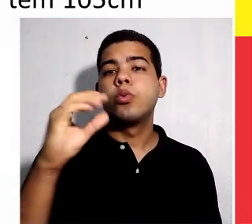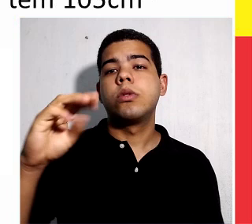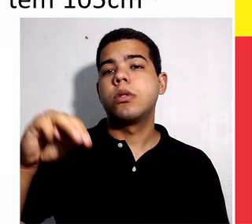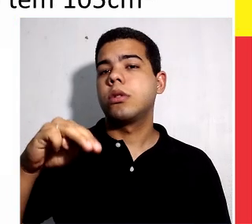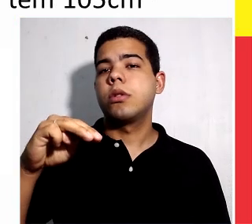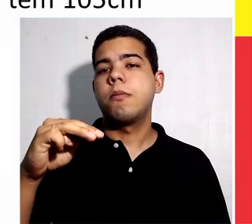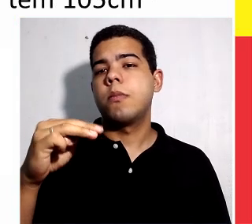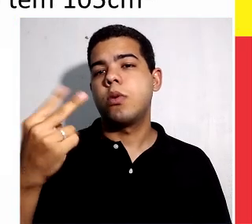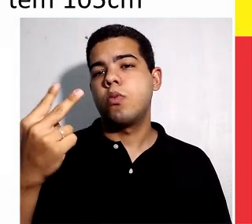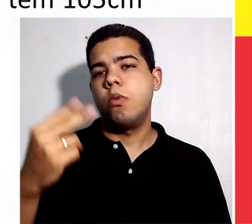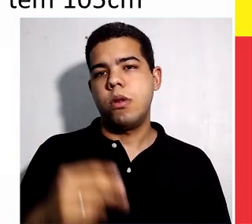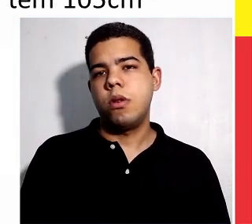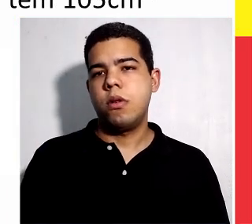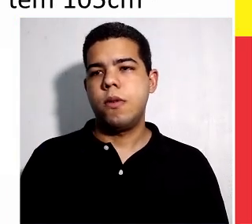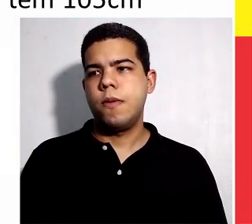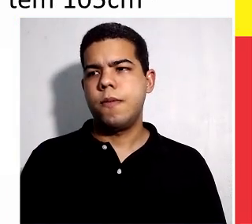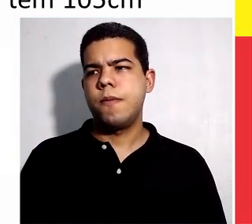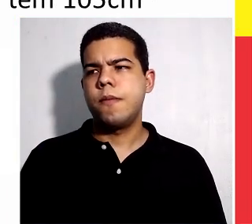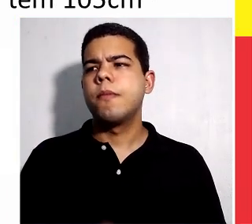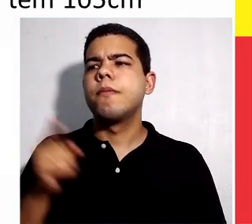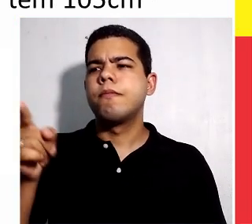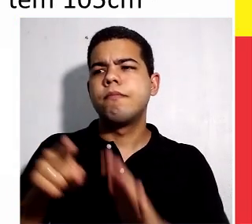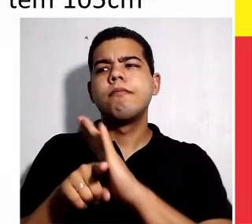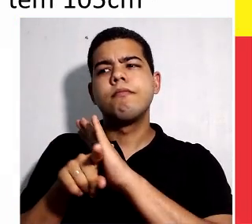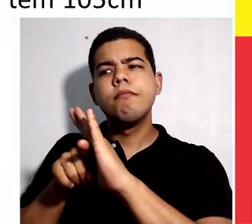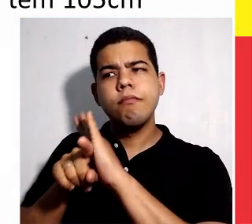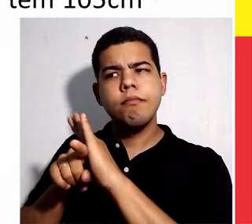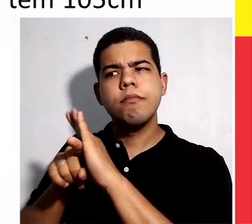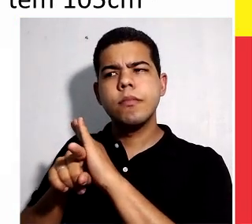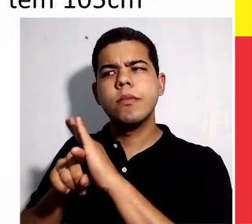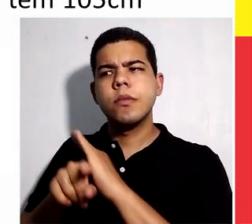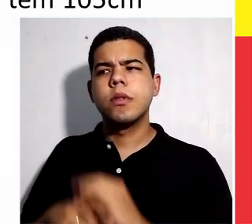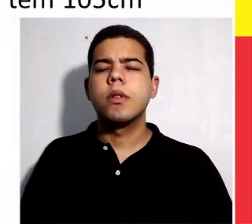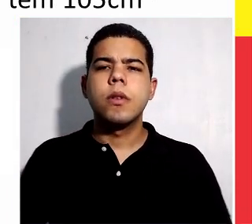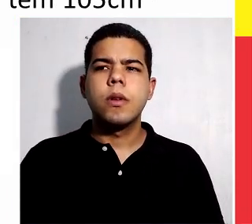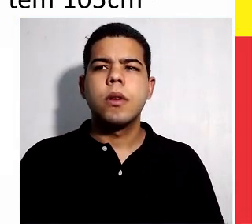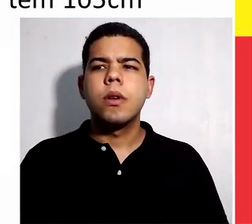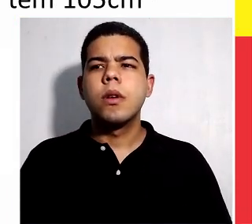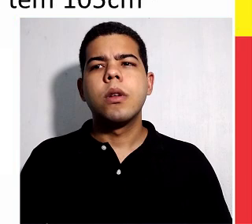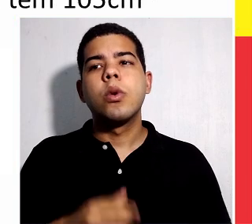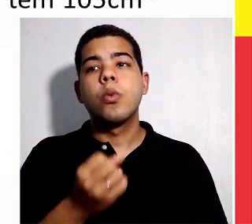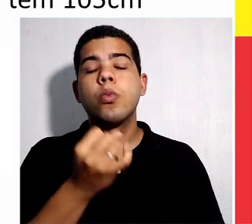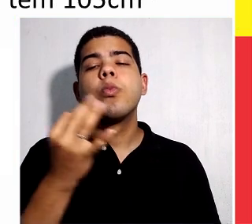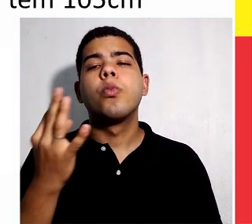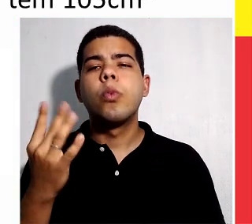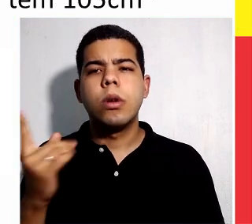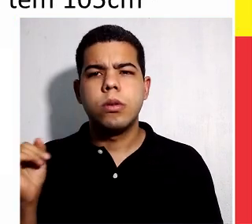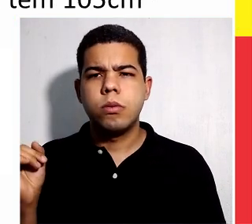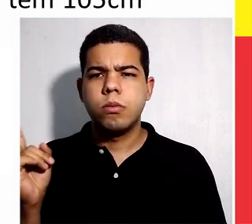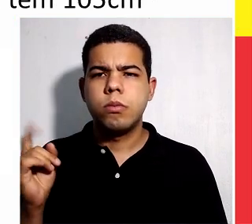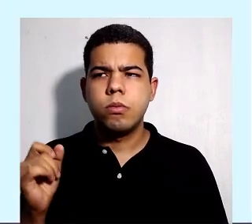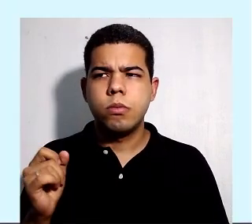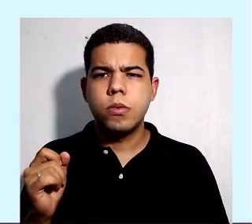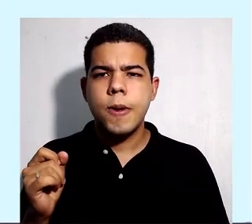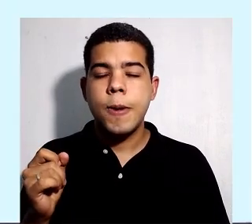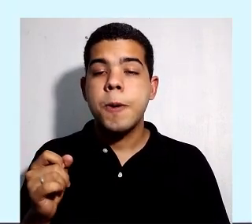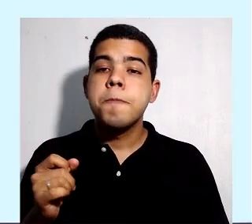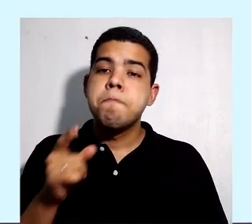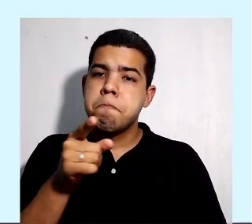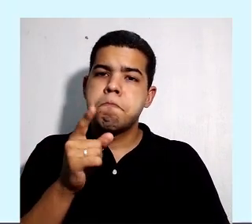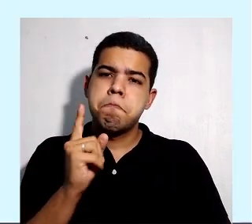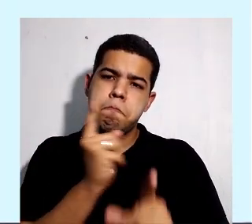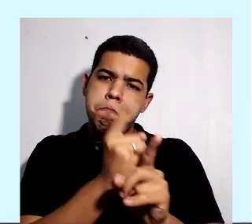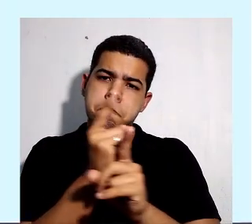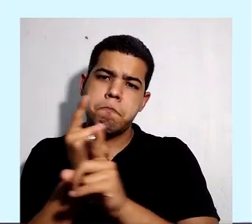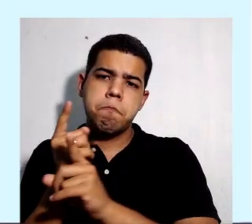centímetro quadrado. Perfeito. Então, você vai ter que analisar o seguinte aqui, ó. Quantos quadradinhos eu vou ter? Né? Então, você